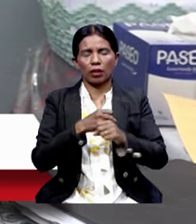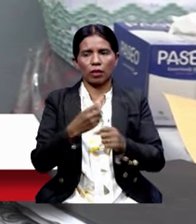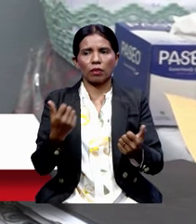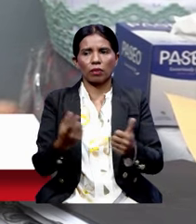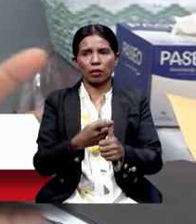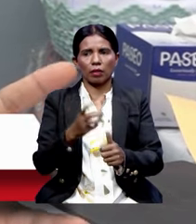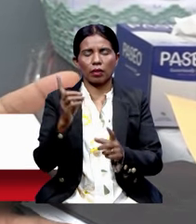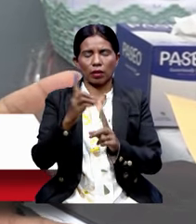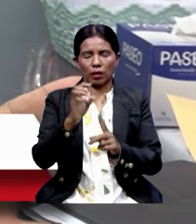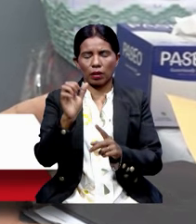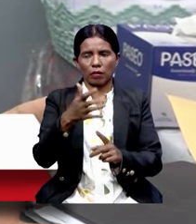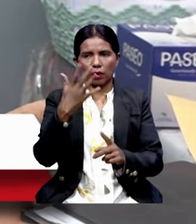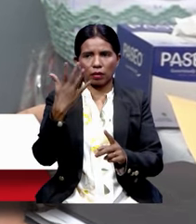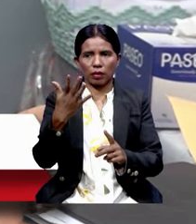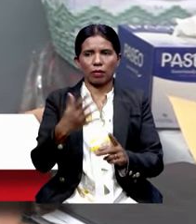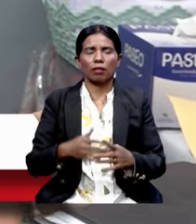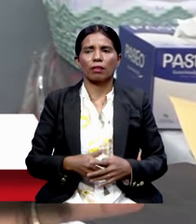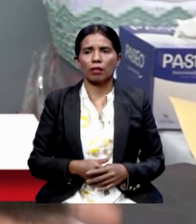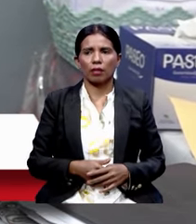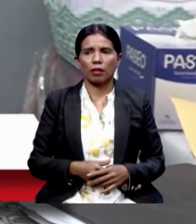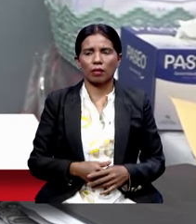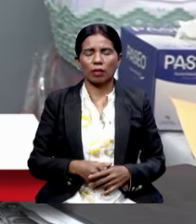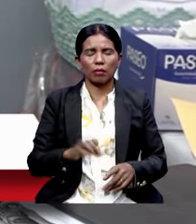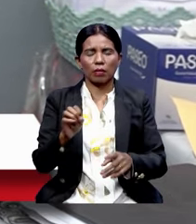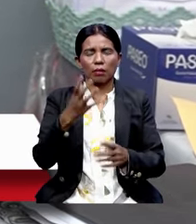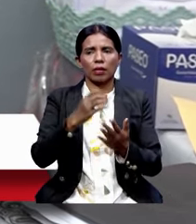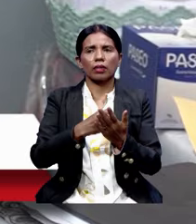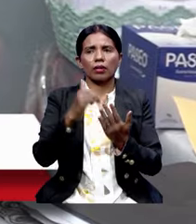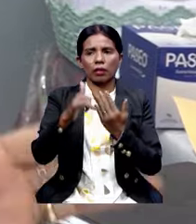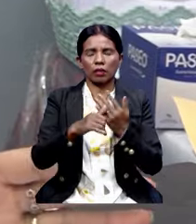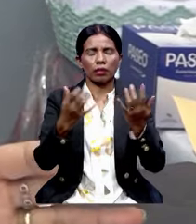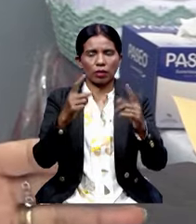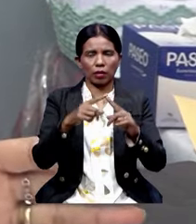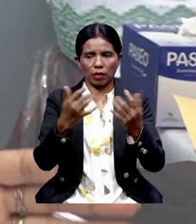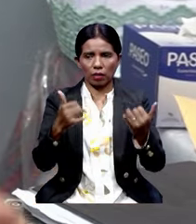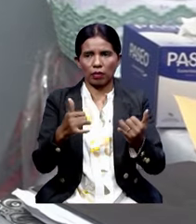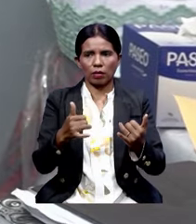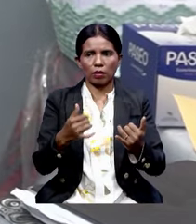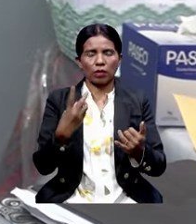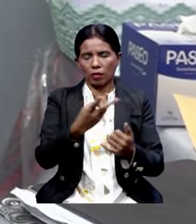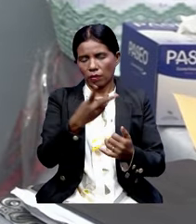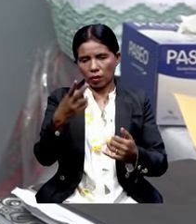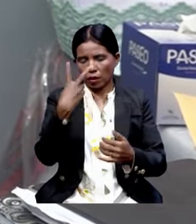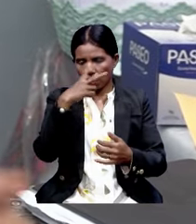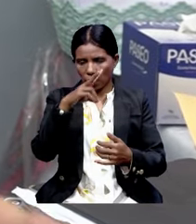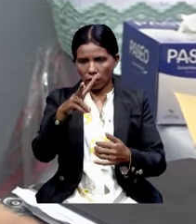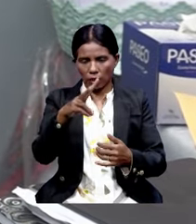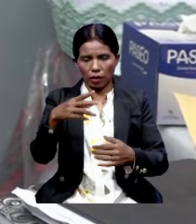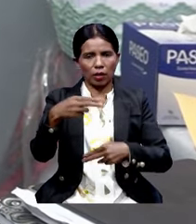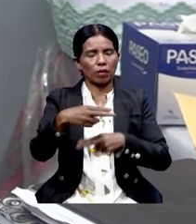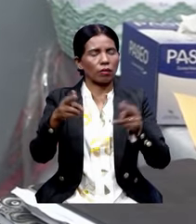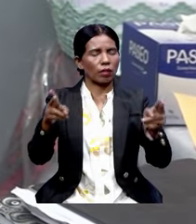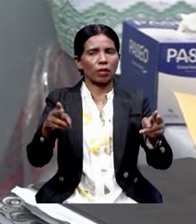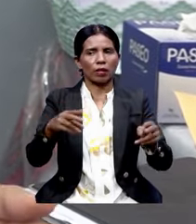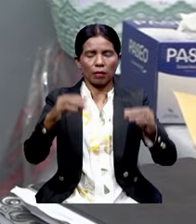dia 15 de, foi na Daune, 15 de janeiro, então a data hoje, sala mama, e tá bota foi observar assim, Hari kata